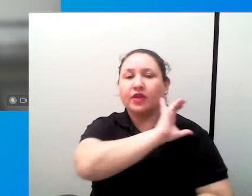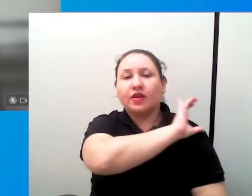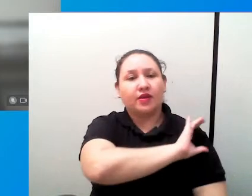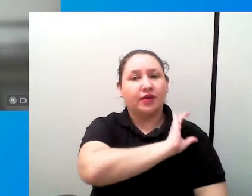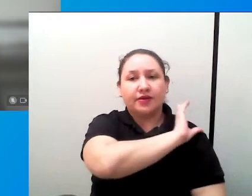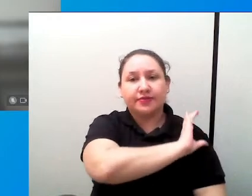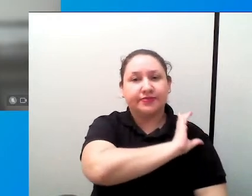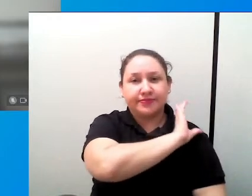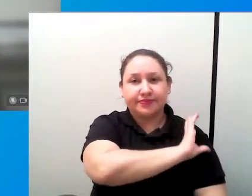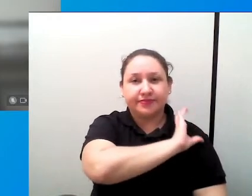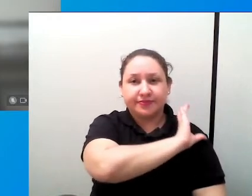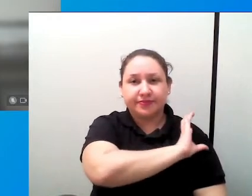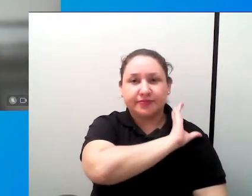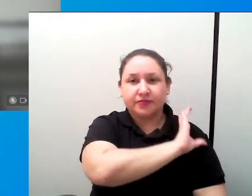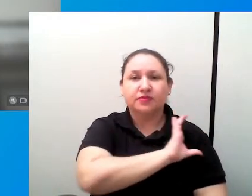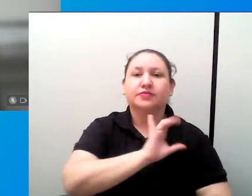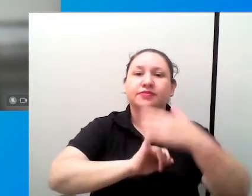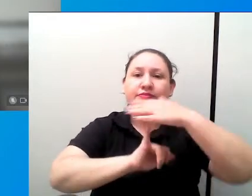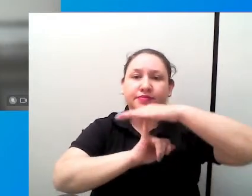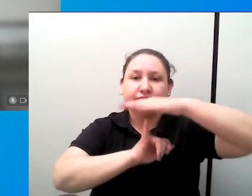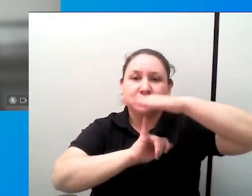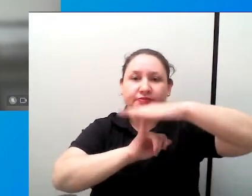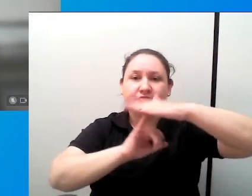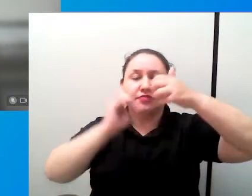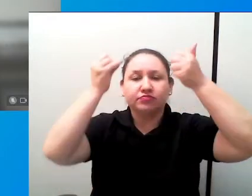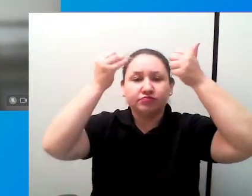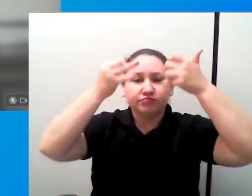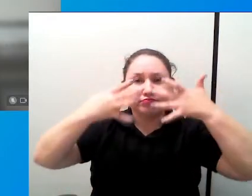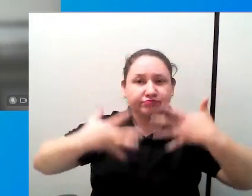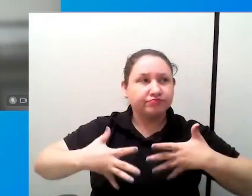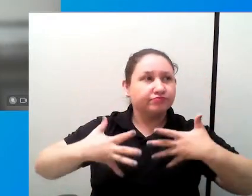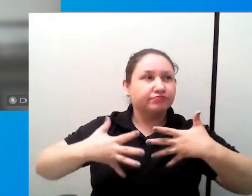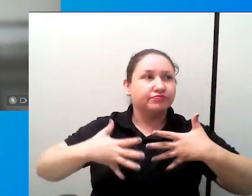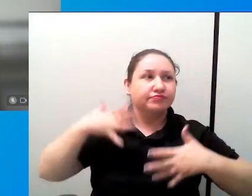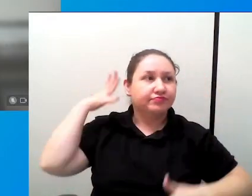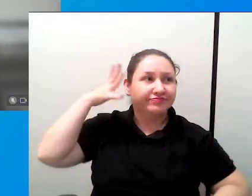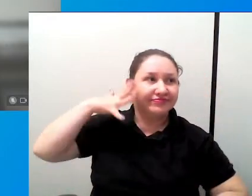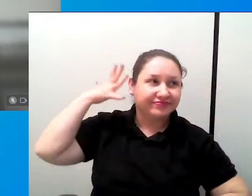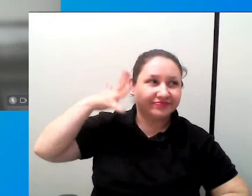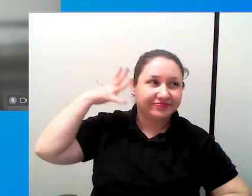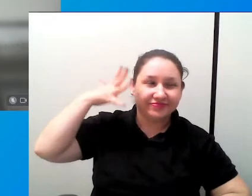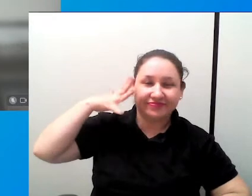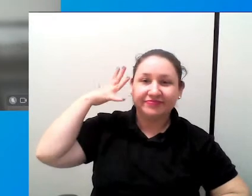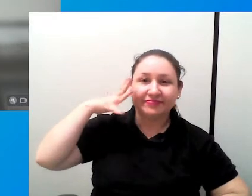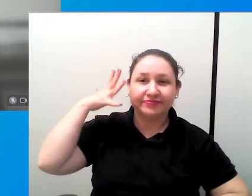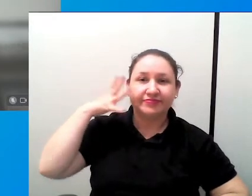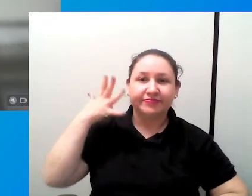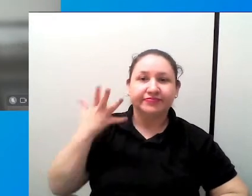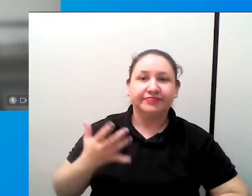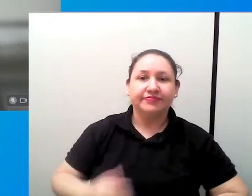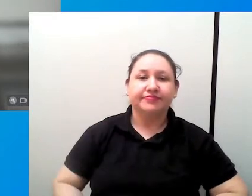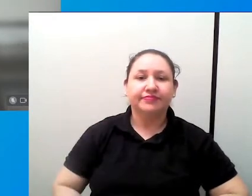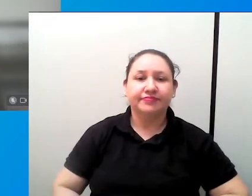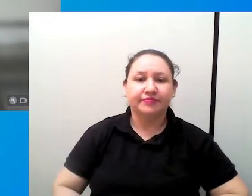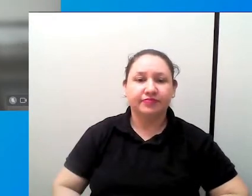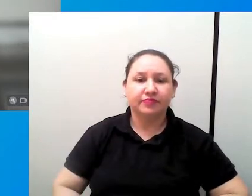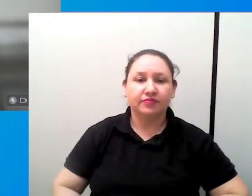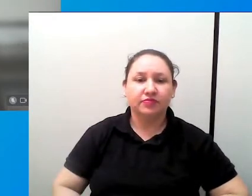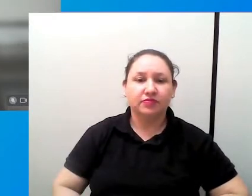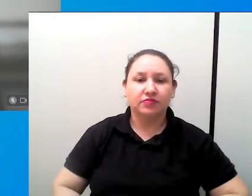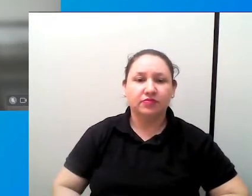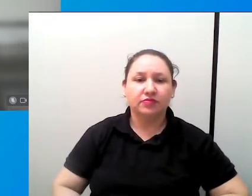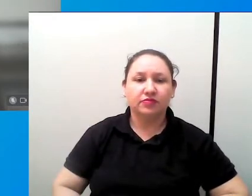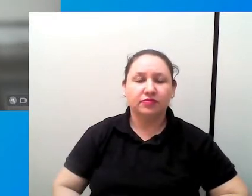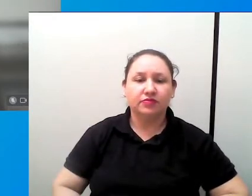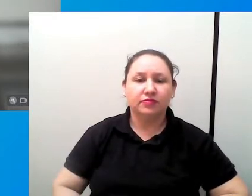Brito, e para proferir a palestra, vocês ficam com a professora Jane Paula Silveira Soares, do Nascimento. À